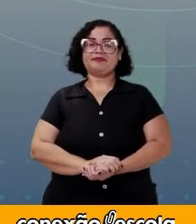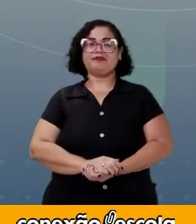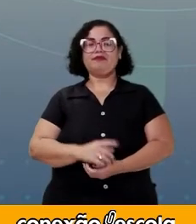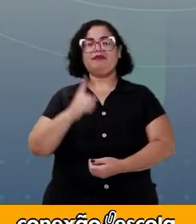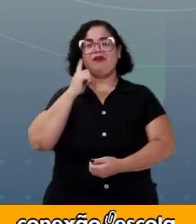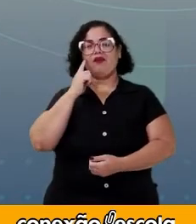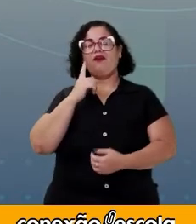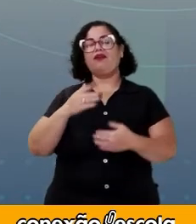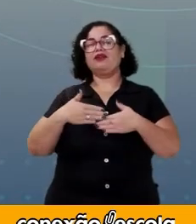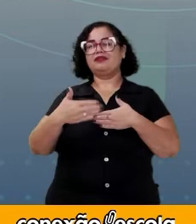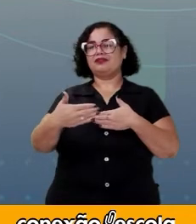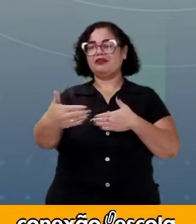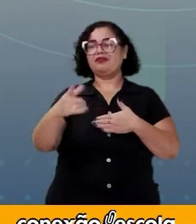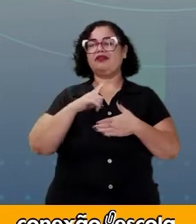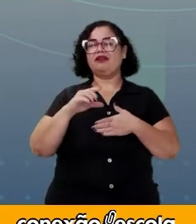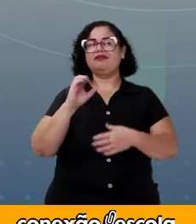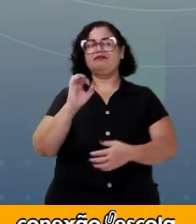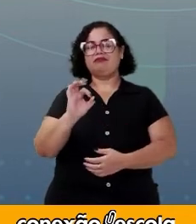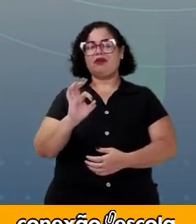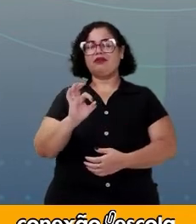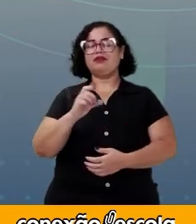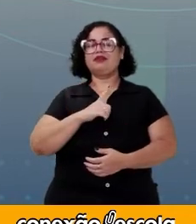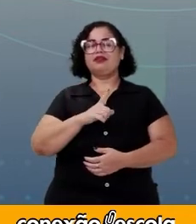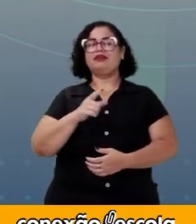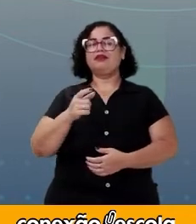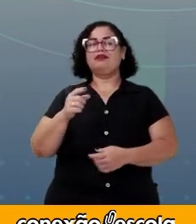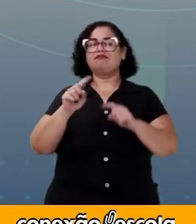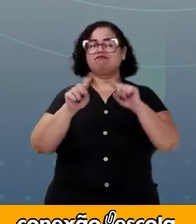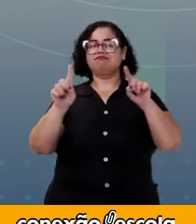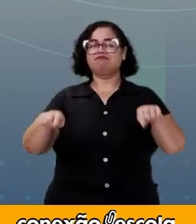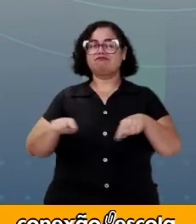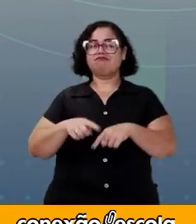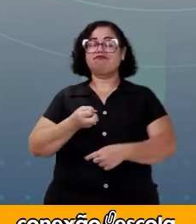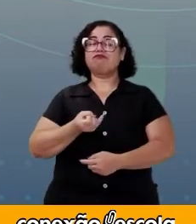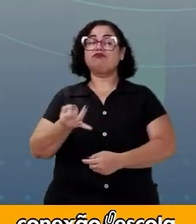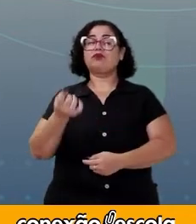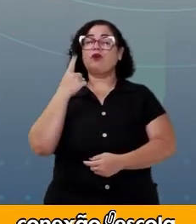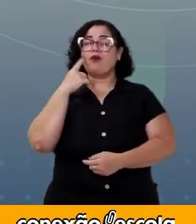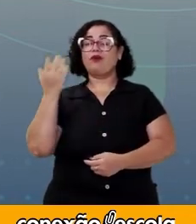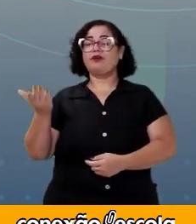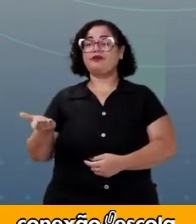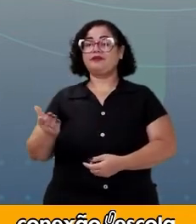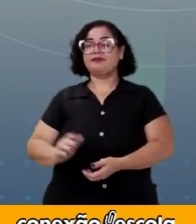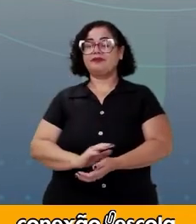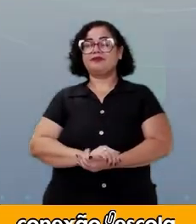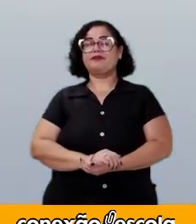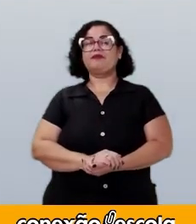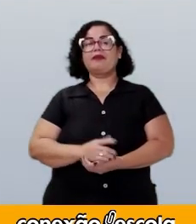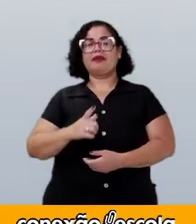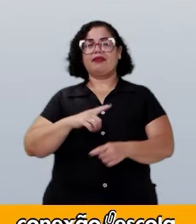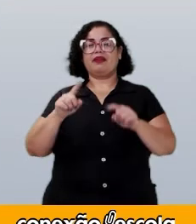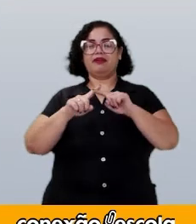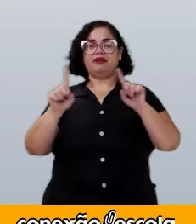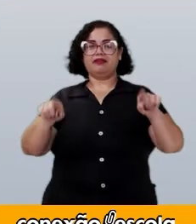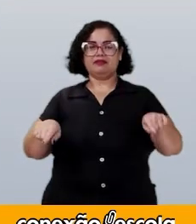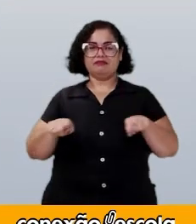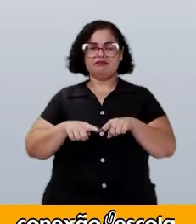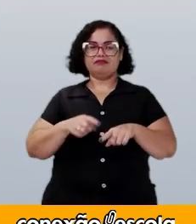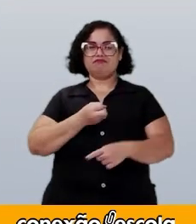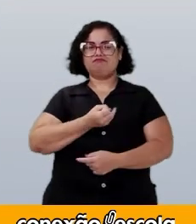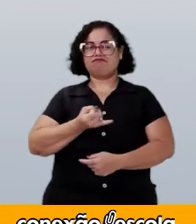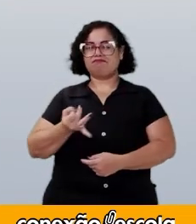Observe a sequência de bolinhas contidas em quadrados, logo abaixo. Eu tenho aqui vários quadrados.